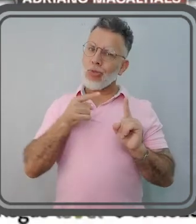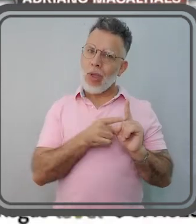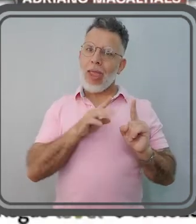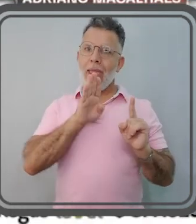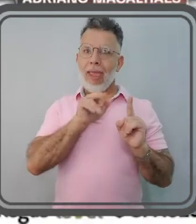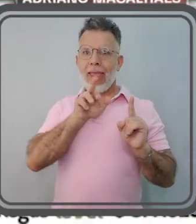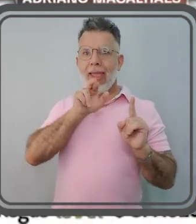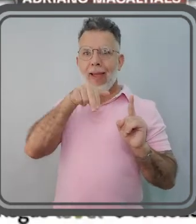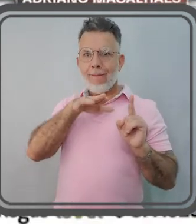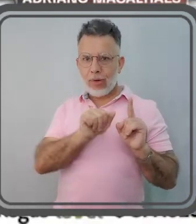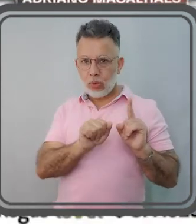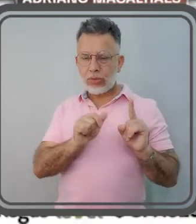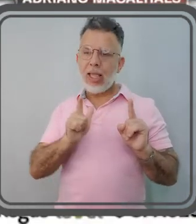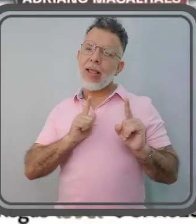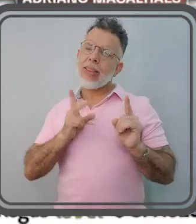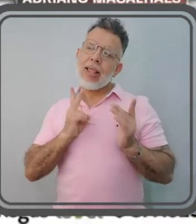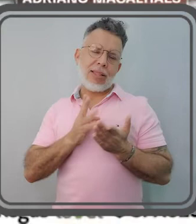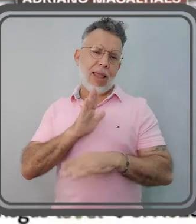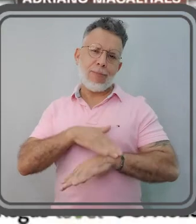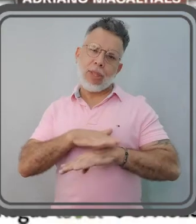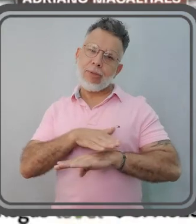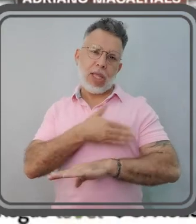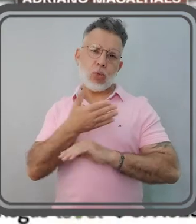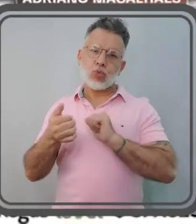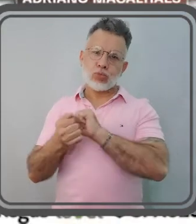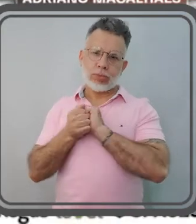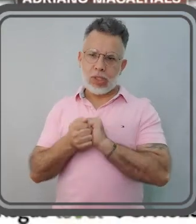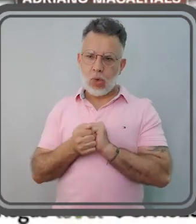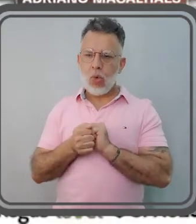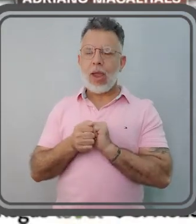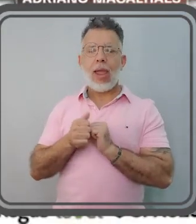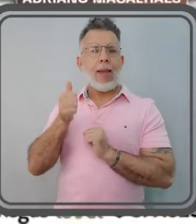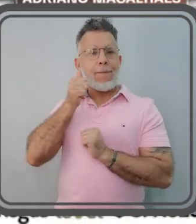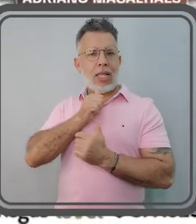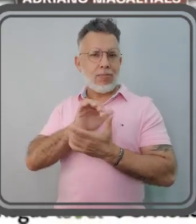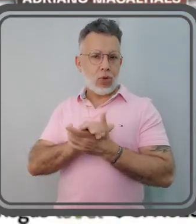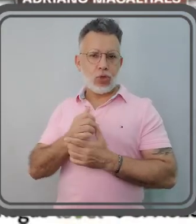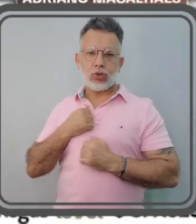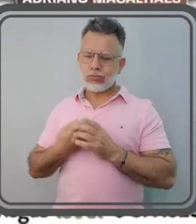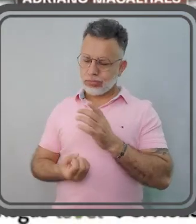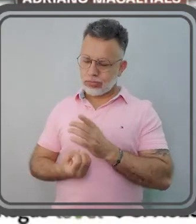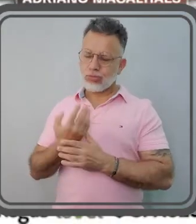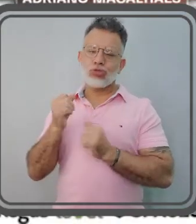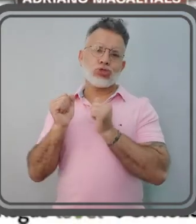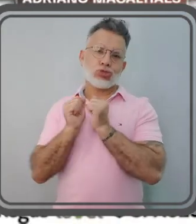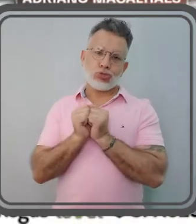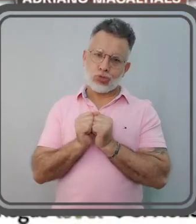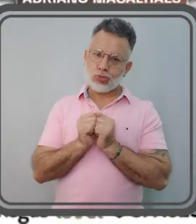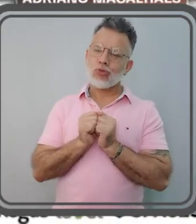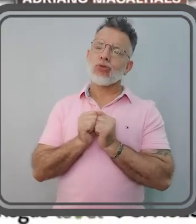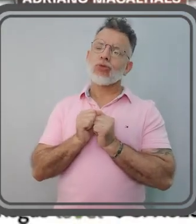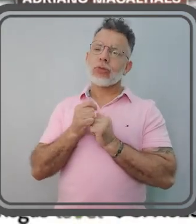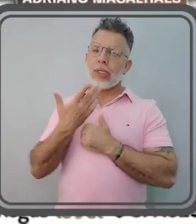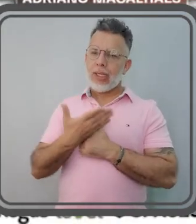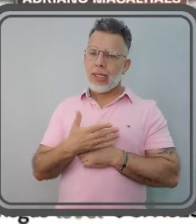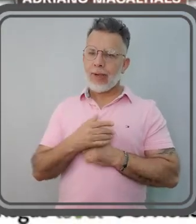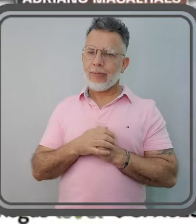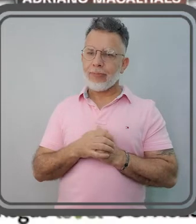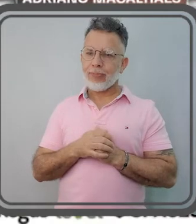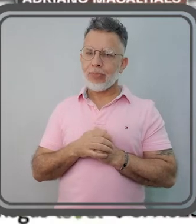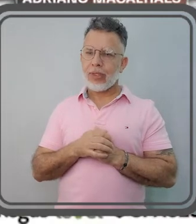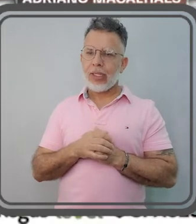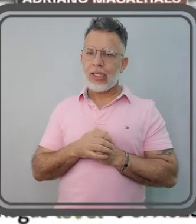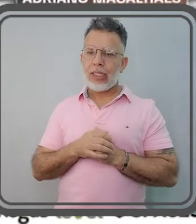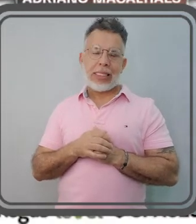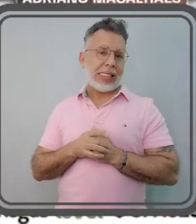é minha esposa, né? Fundou junto comigo a Splash, né? Só poder explicar. E sem dúvida nenhuma, a pessoa que inspira o tempo inteiro aqui é a Bruna,